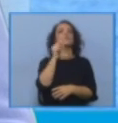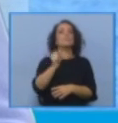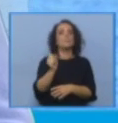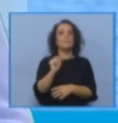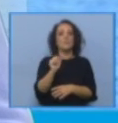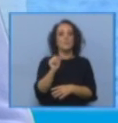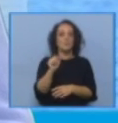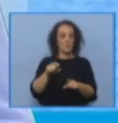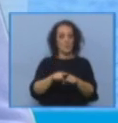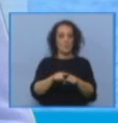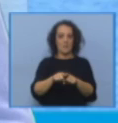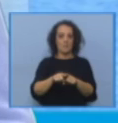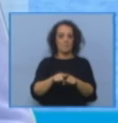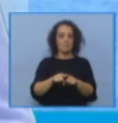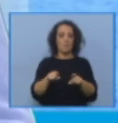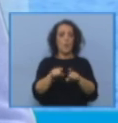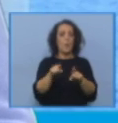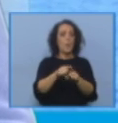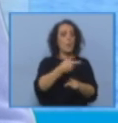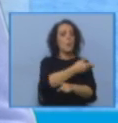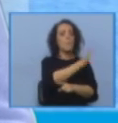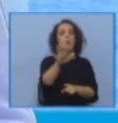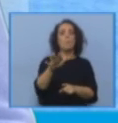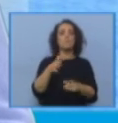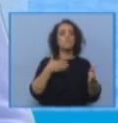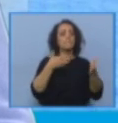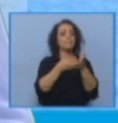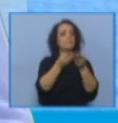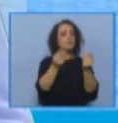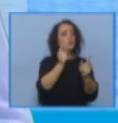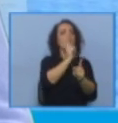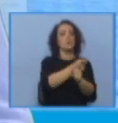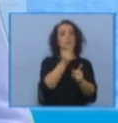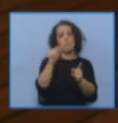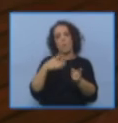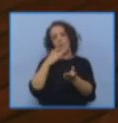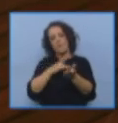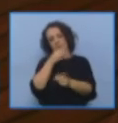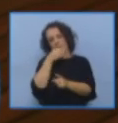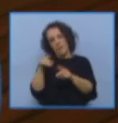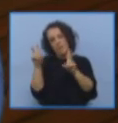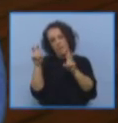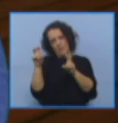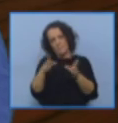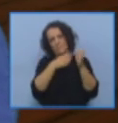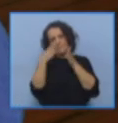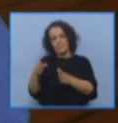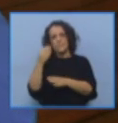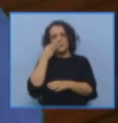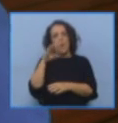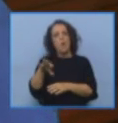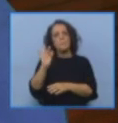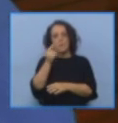ao lado do destino dos nossos irmãos. E depois também, e o livro também fala um bocadinho disto, da opção